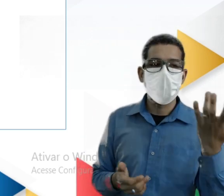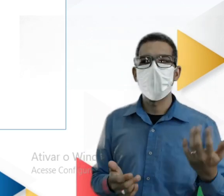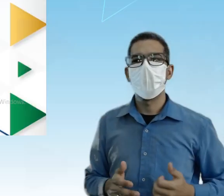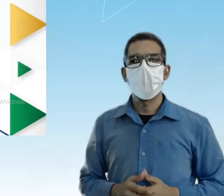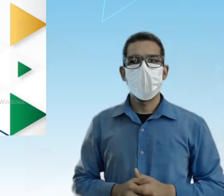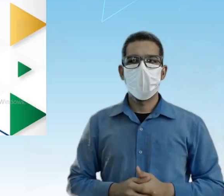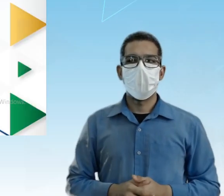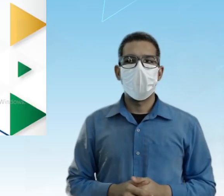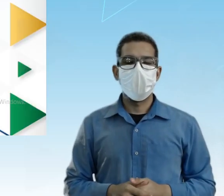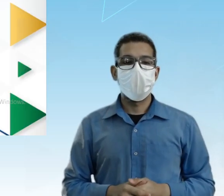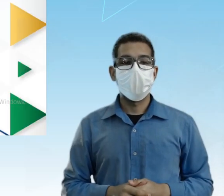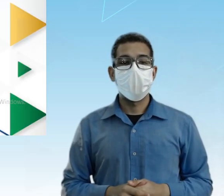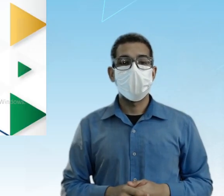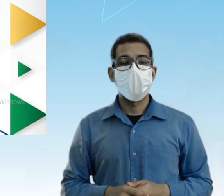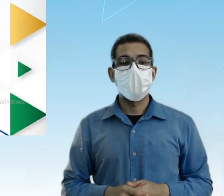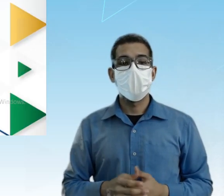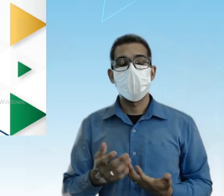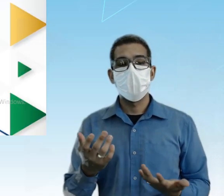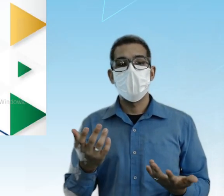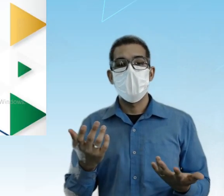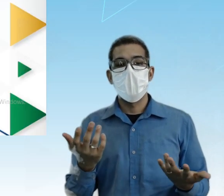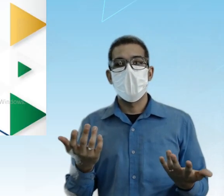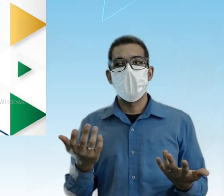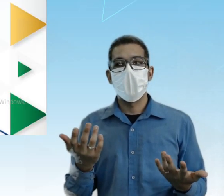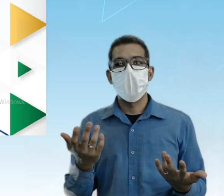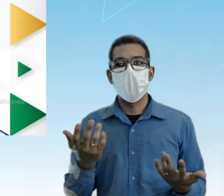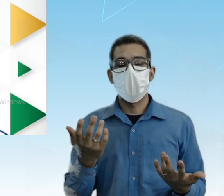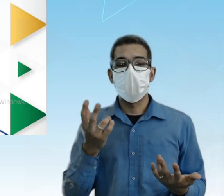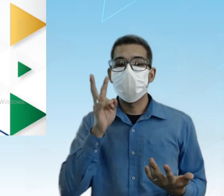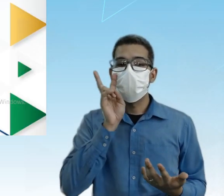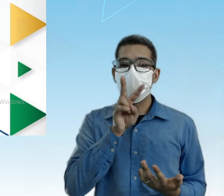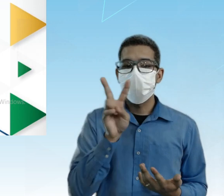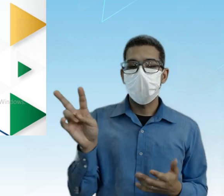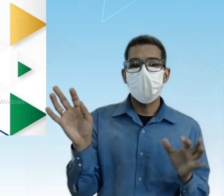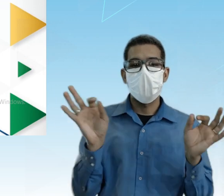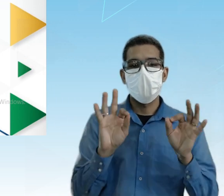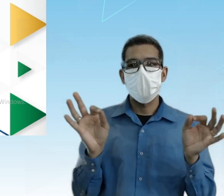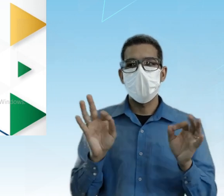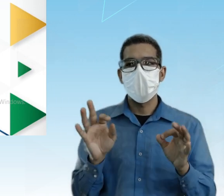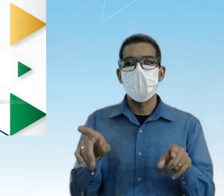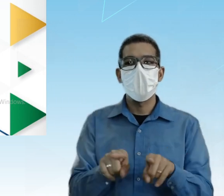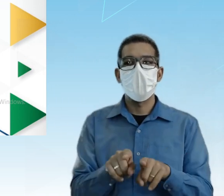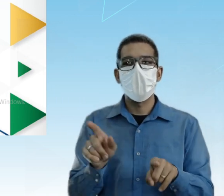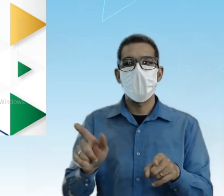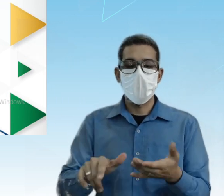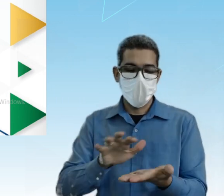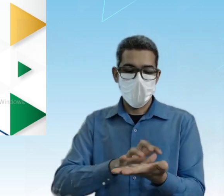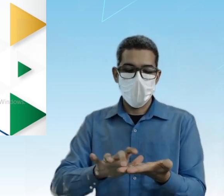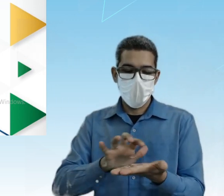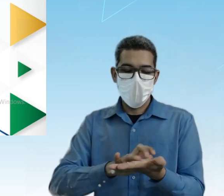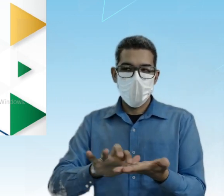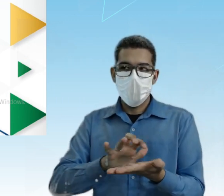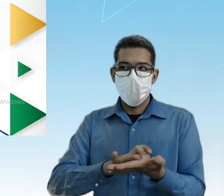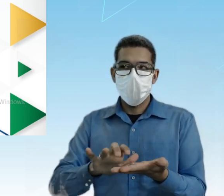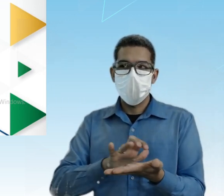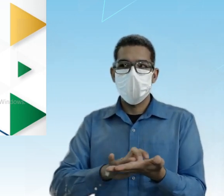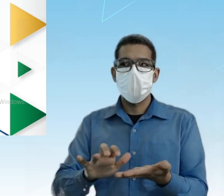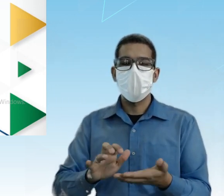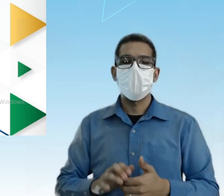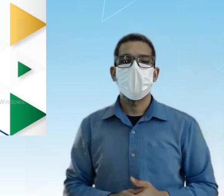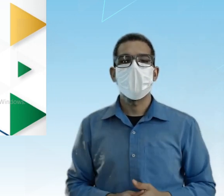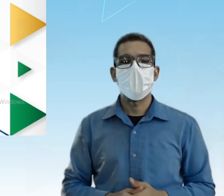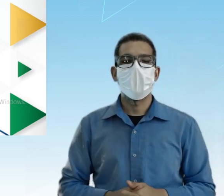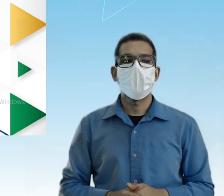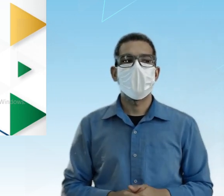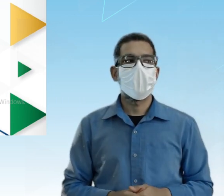uma pessoa aí que não vê, mas que vai trabalhar em Libras, está lendo ali, ó, Libras. Entendeu,